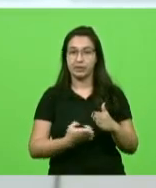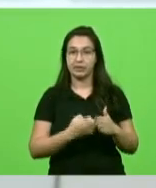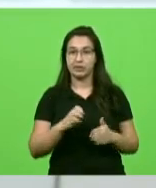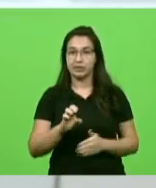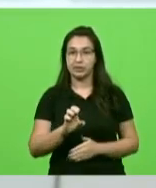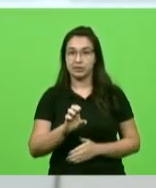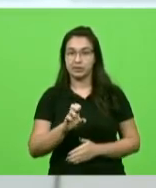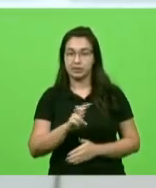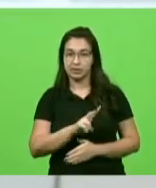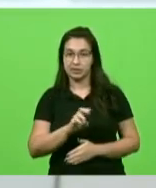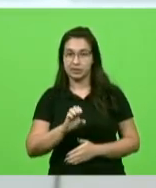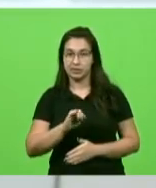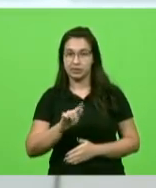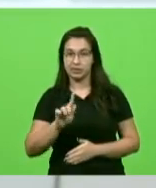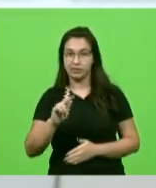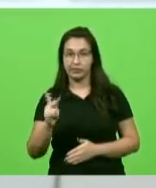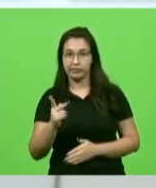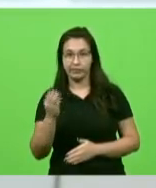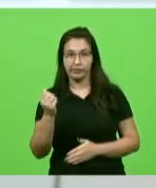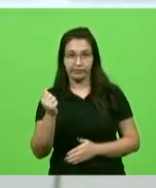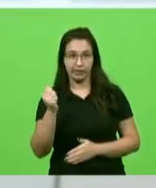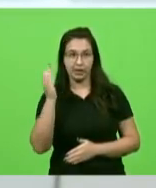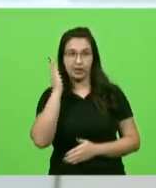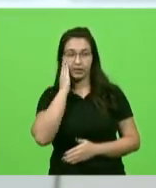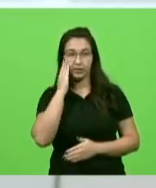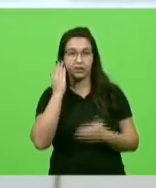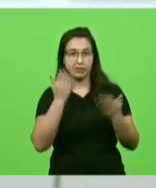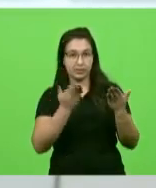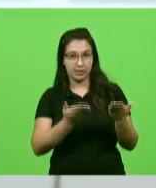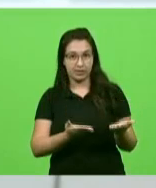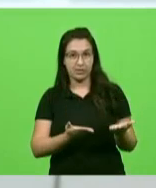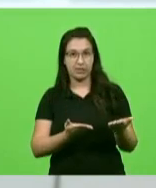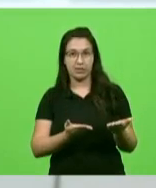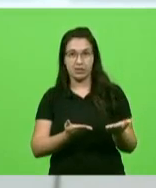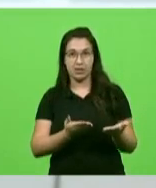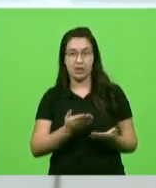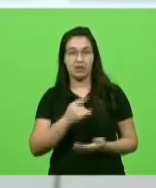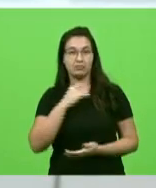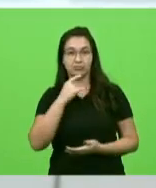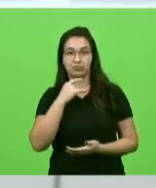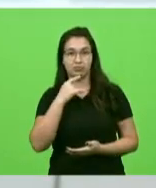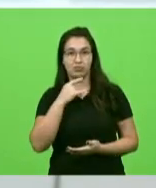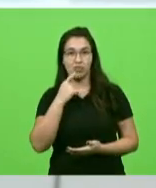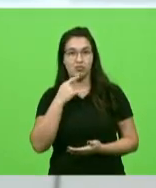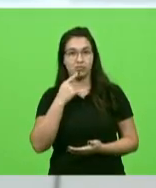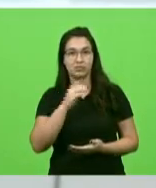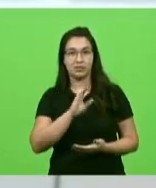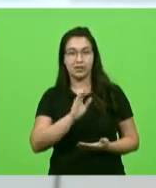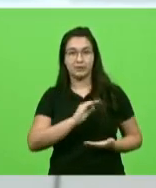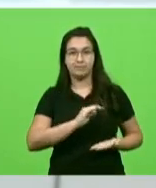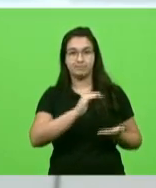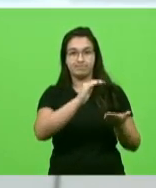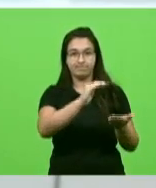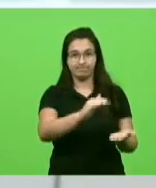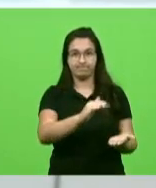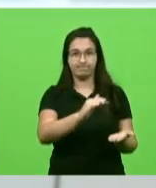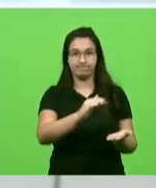quando já se sabia que esta não um iria com a oferta e o processo revelava